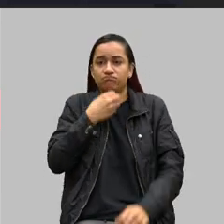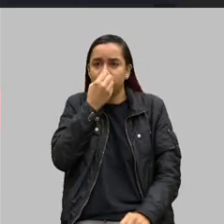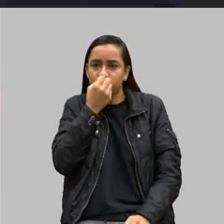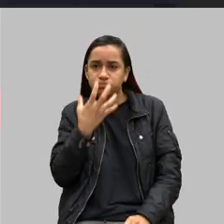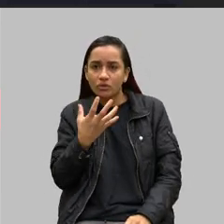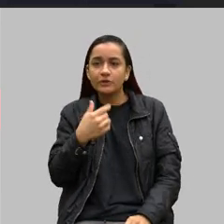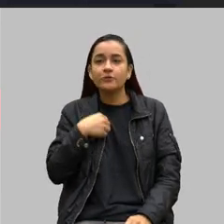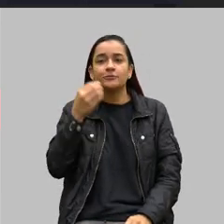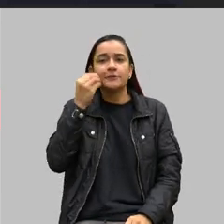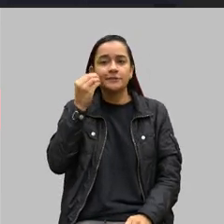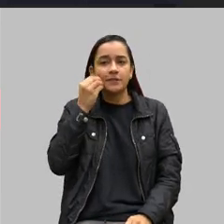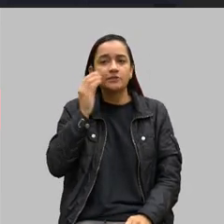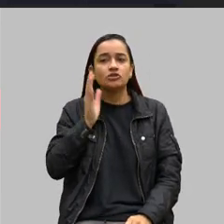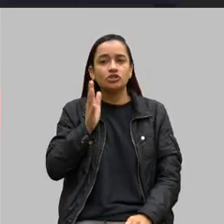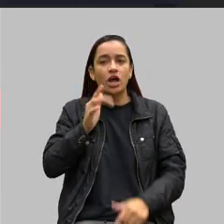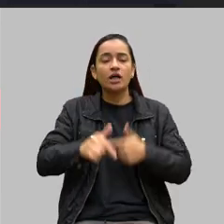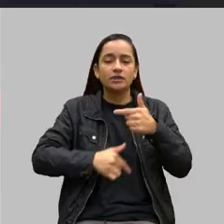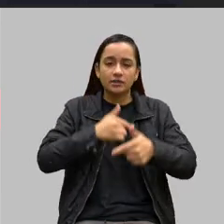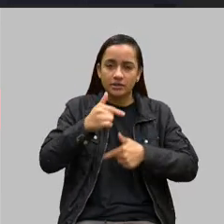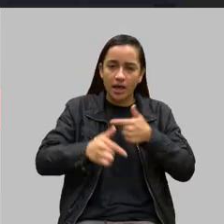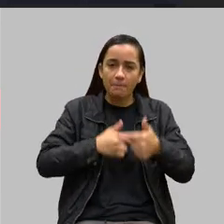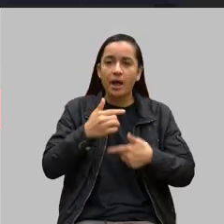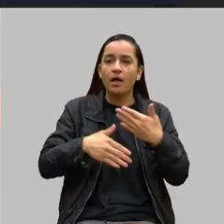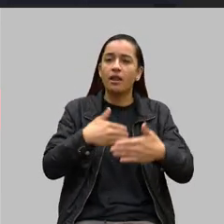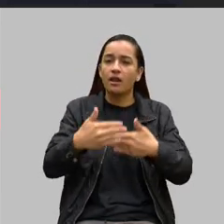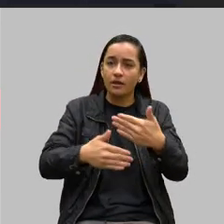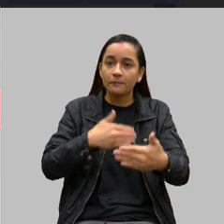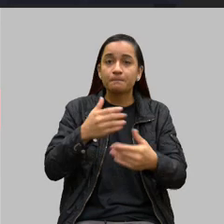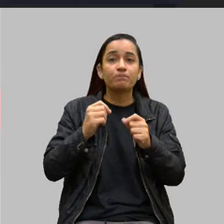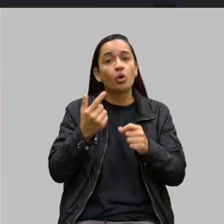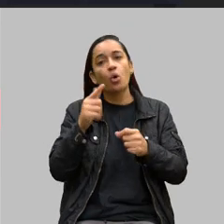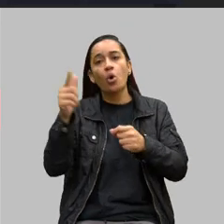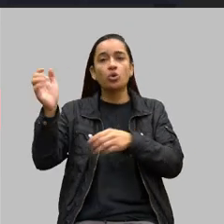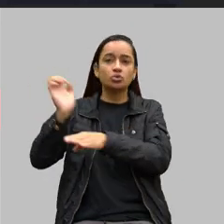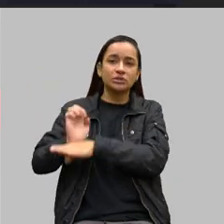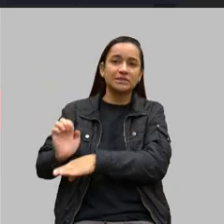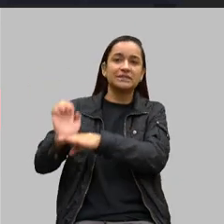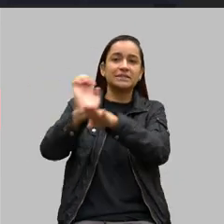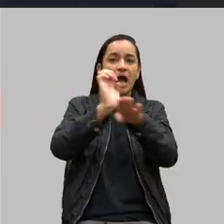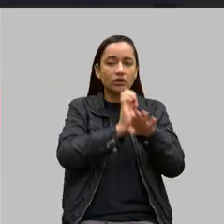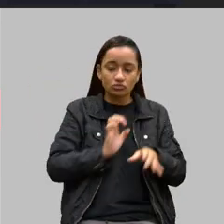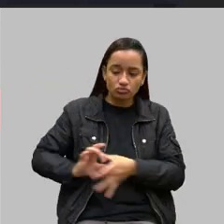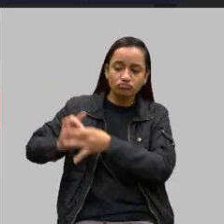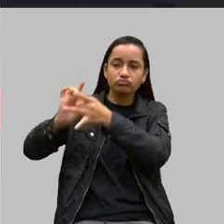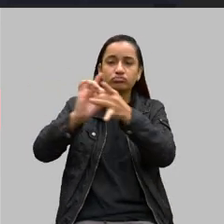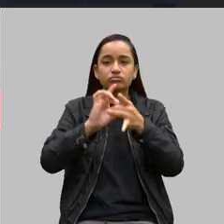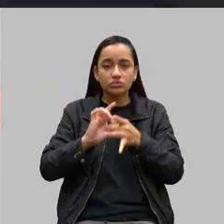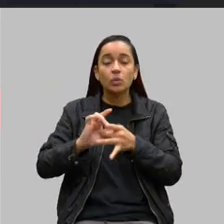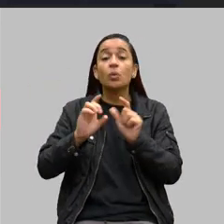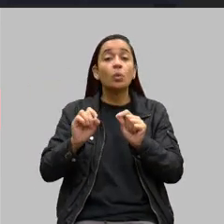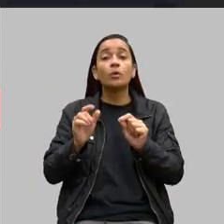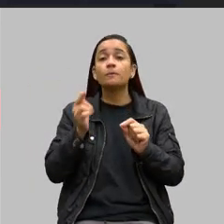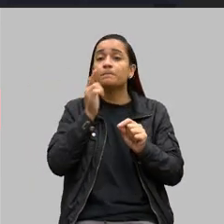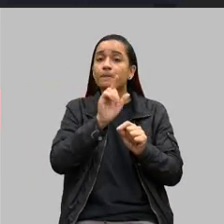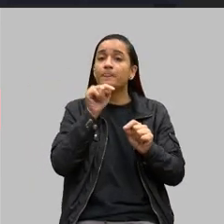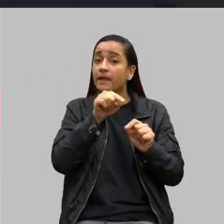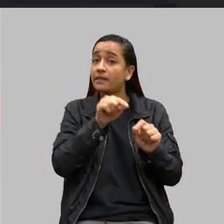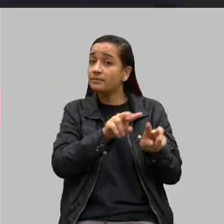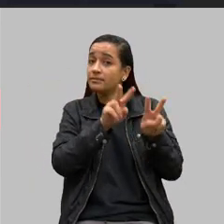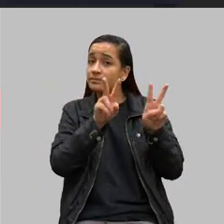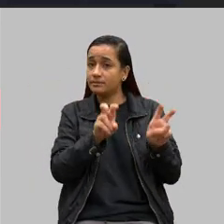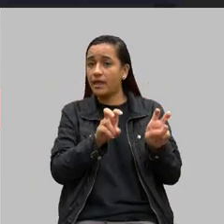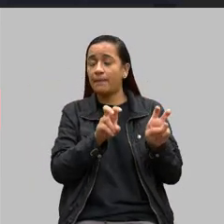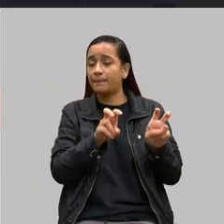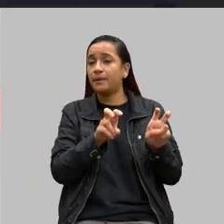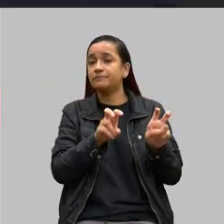também muito tempo né Eh eh com outros estados nessa agenda de parcerias né que isso deixa de ser cada vez mais um tema ideológico